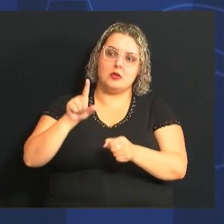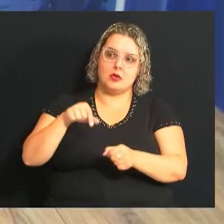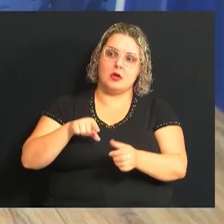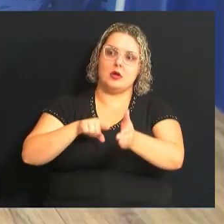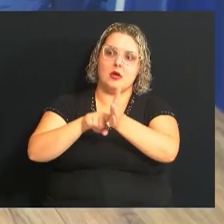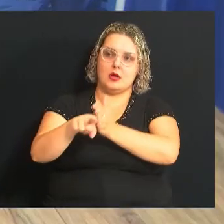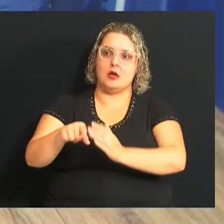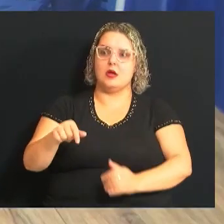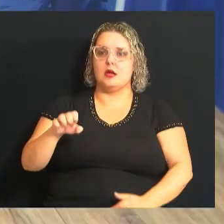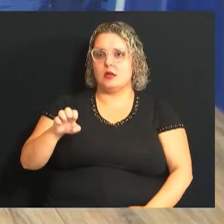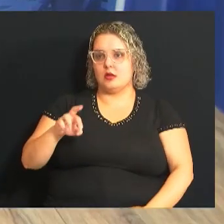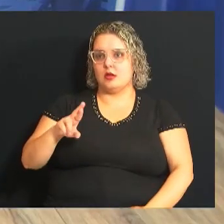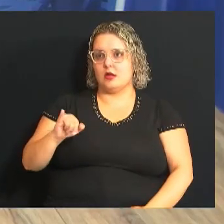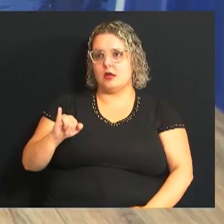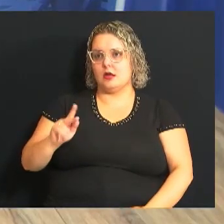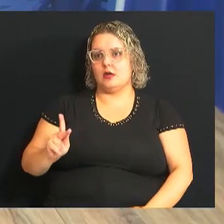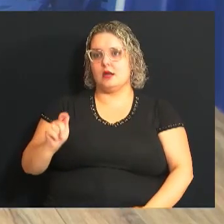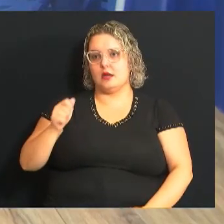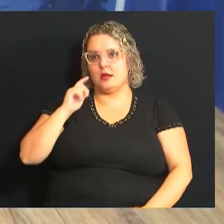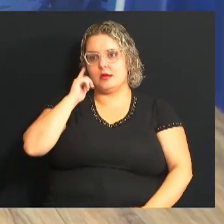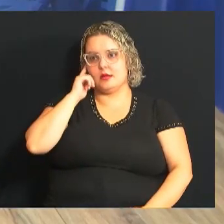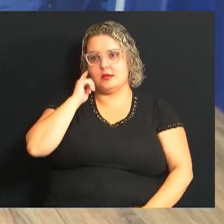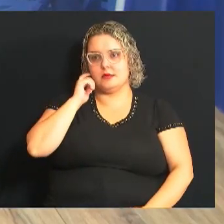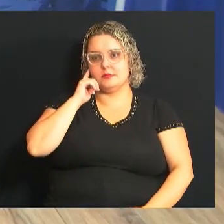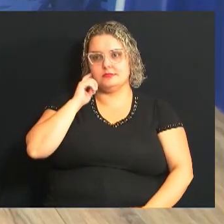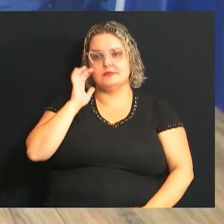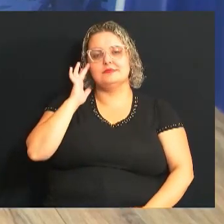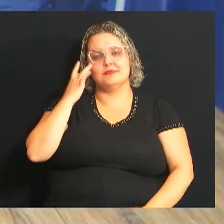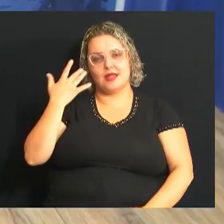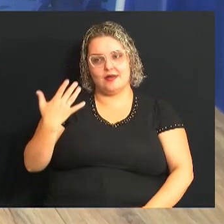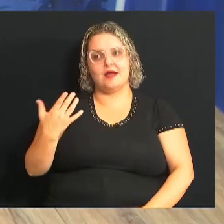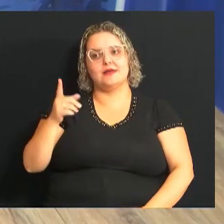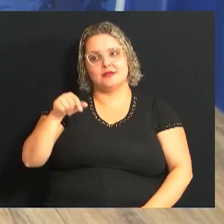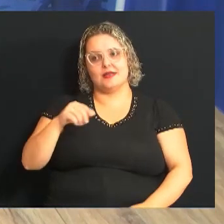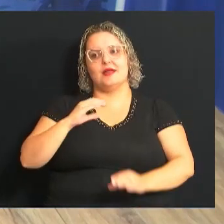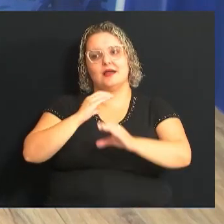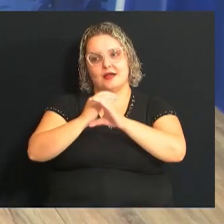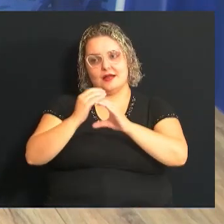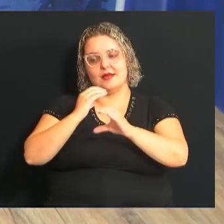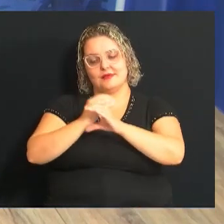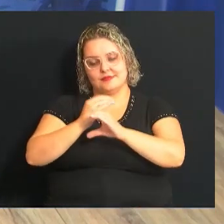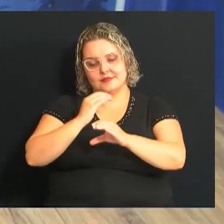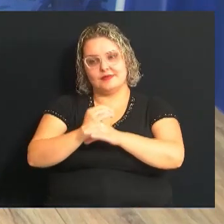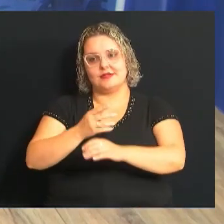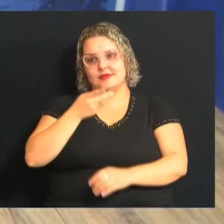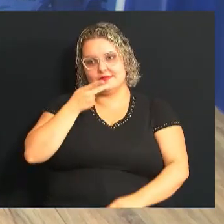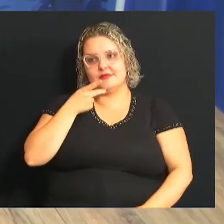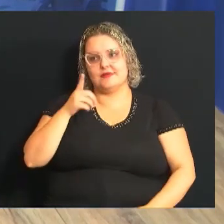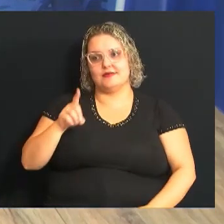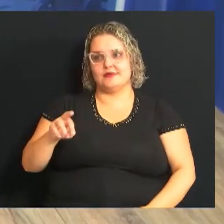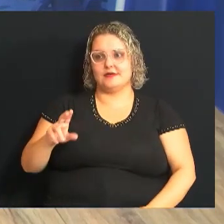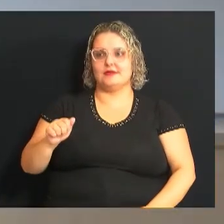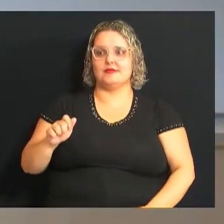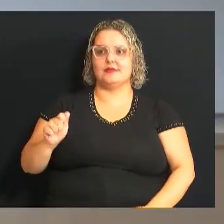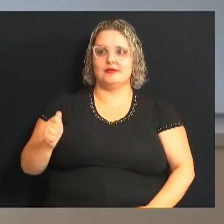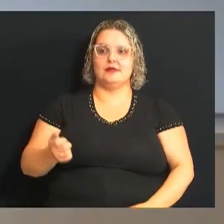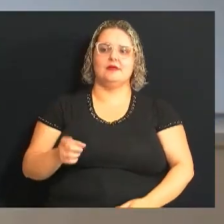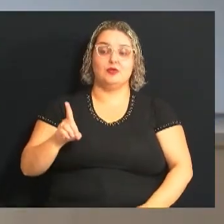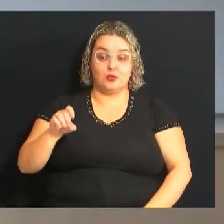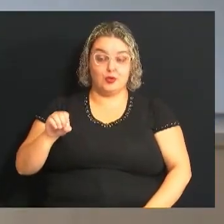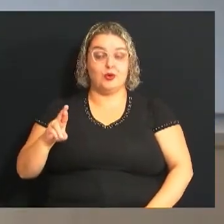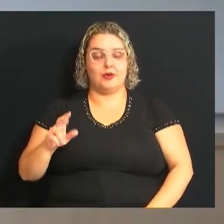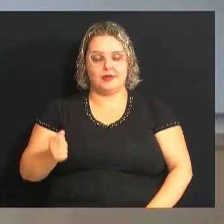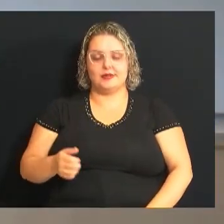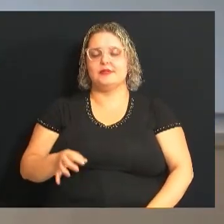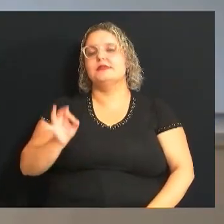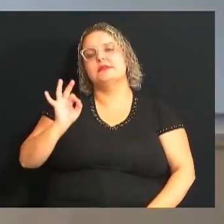da Érica. Acho que passa muito por essa questão de comunicação que você citou há pouco, hein, Dora? Sem dúvida, sem dúvida.